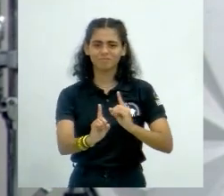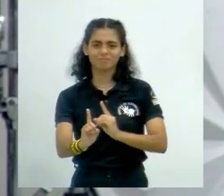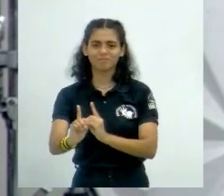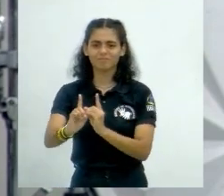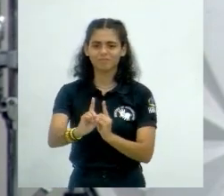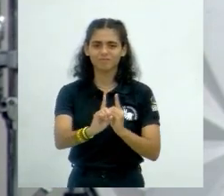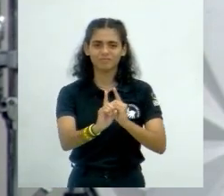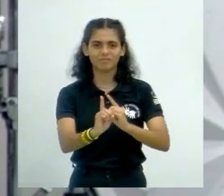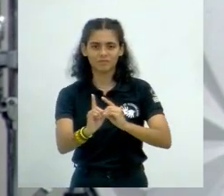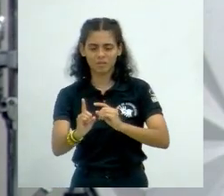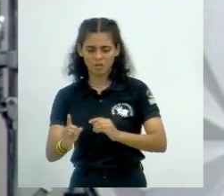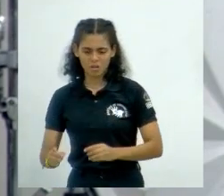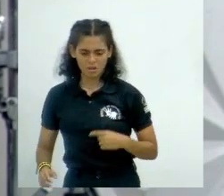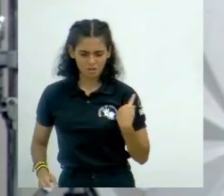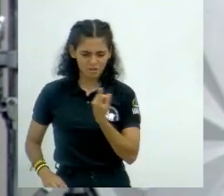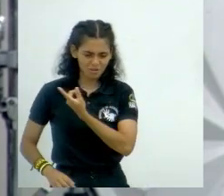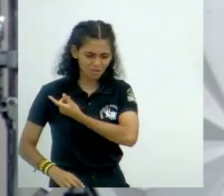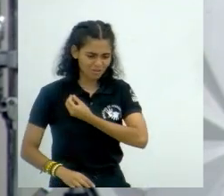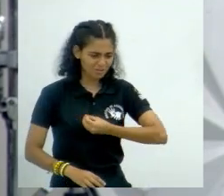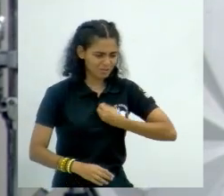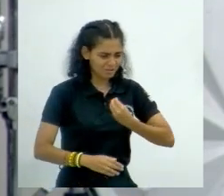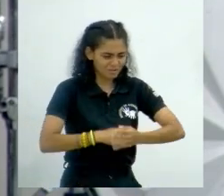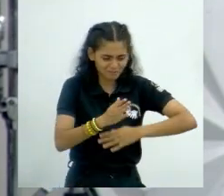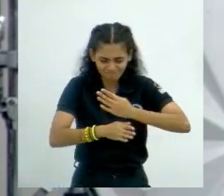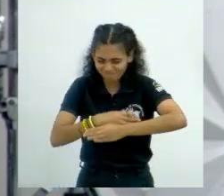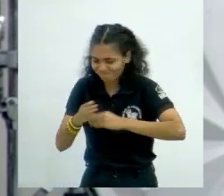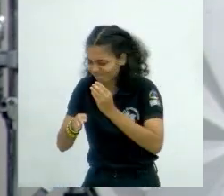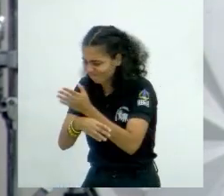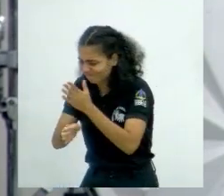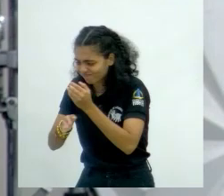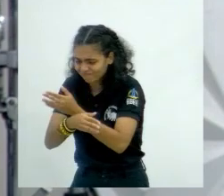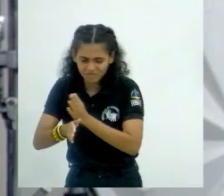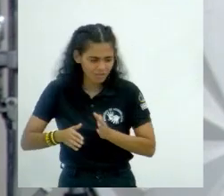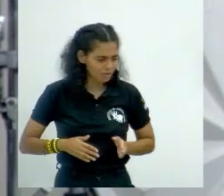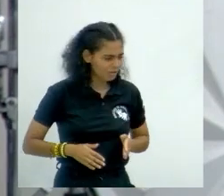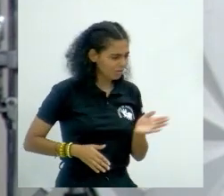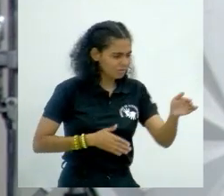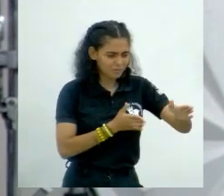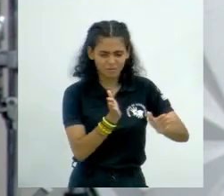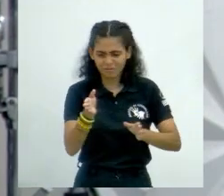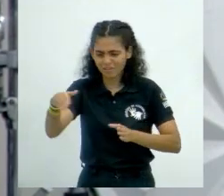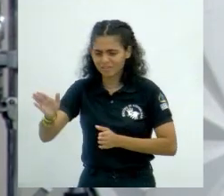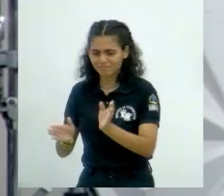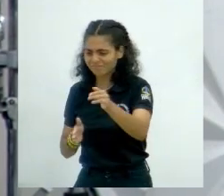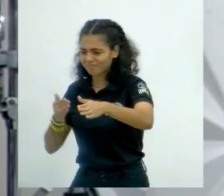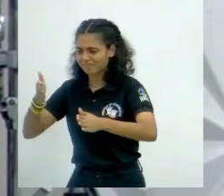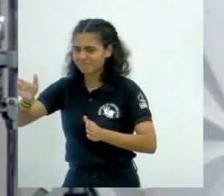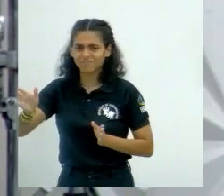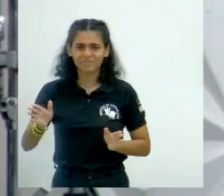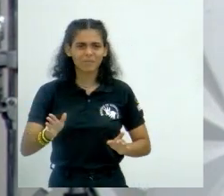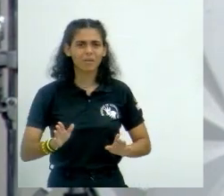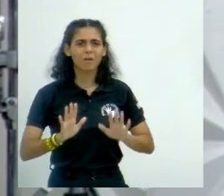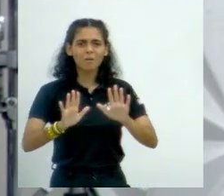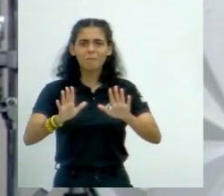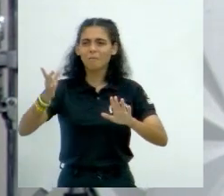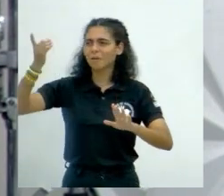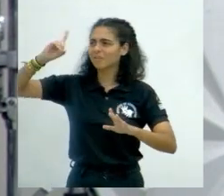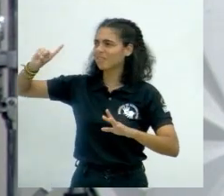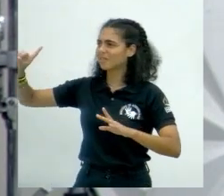as nossas feridas, Ele vai aplanar os nossos caminhos, que a gente poderia traduzir também como Ele vai nos dar